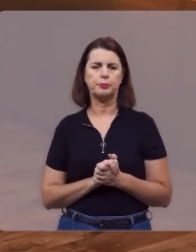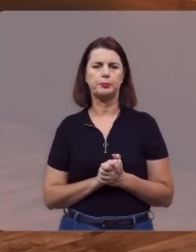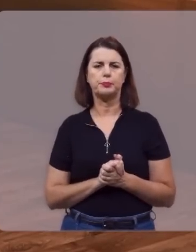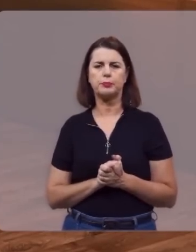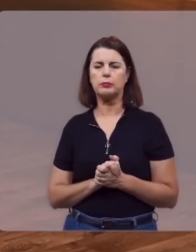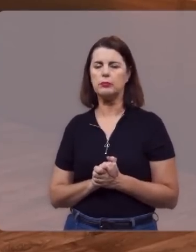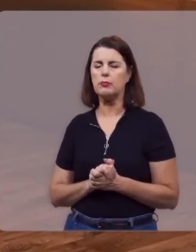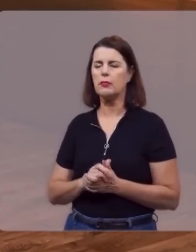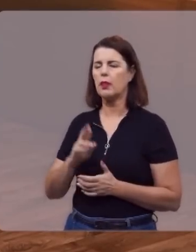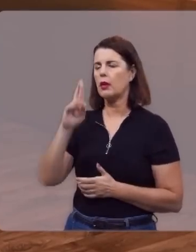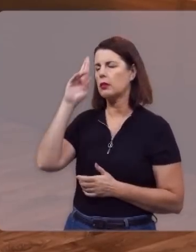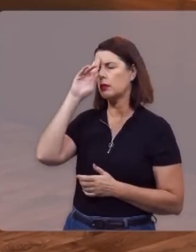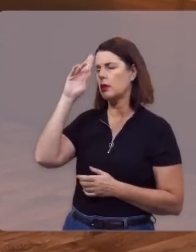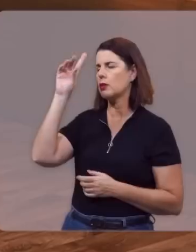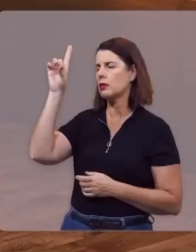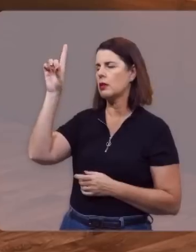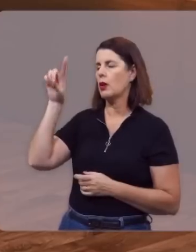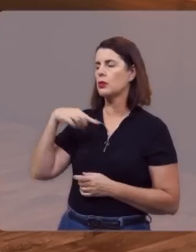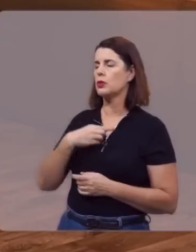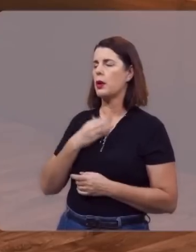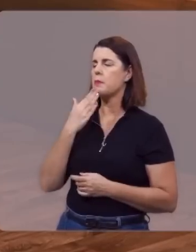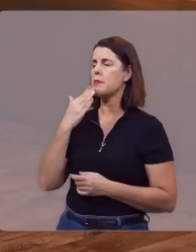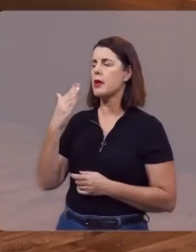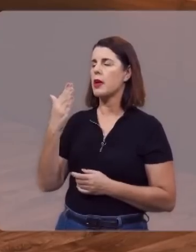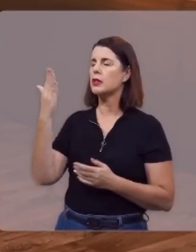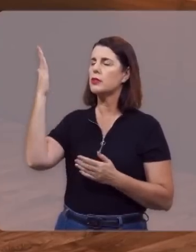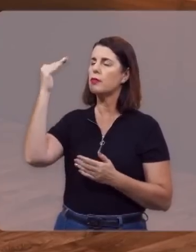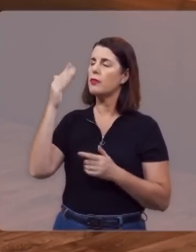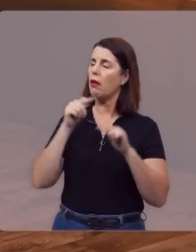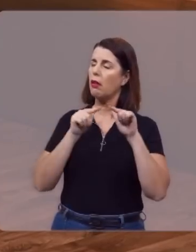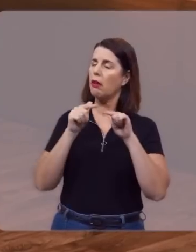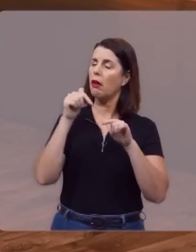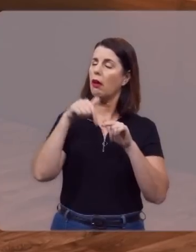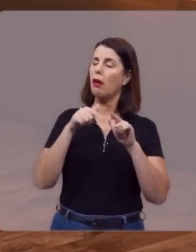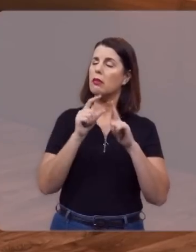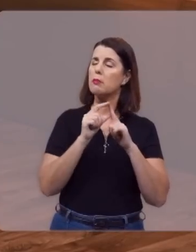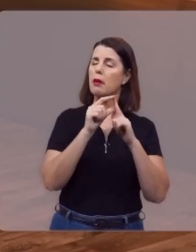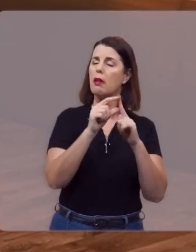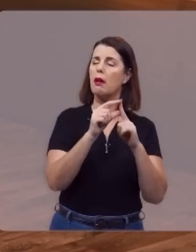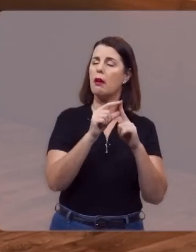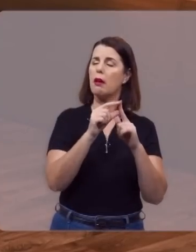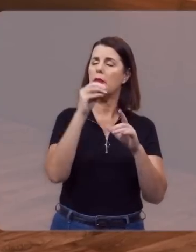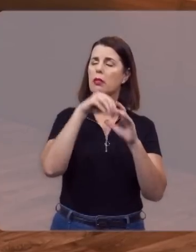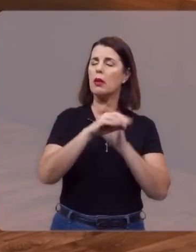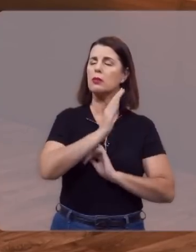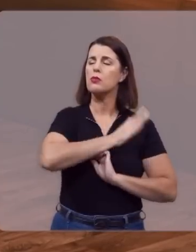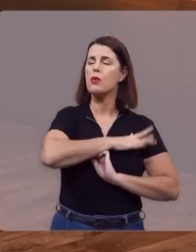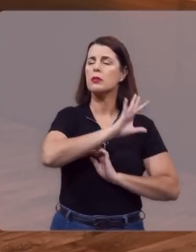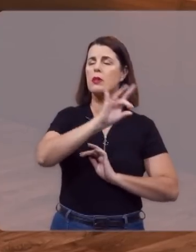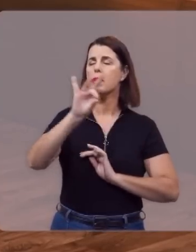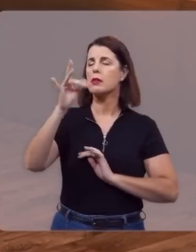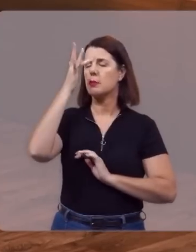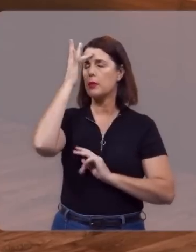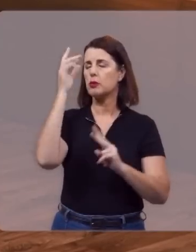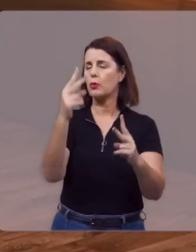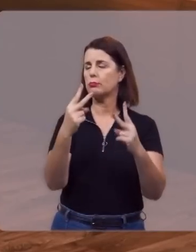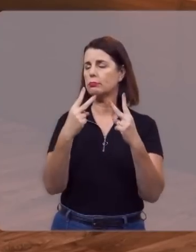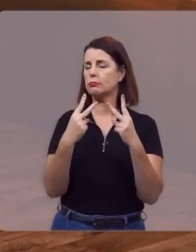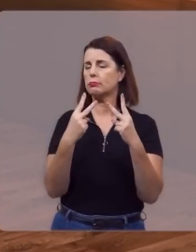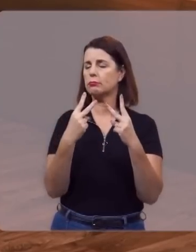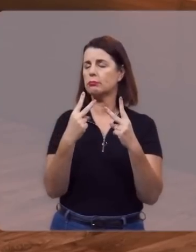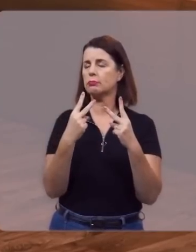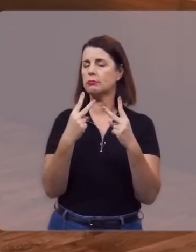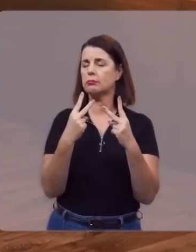você está. Ó Deus, eu te peço que tu apliques esta palavra ao coração de todos aqueles que estão